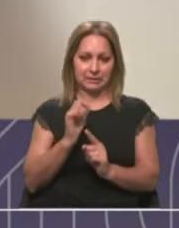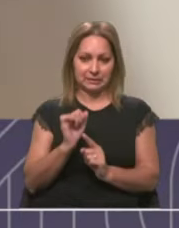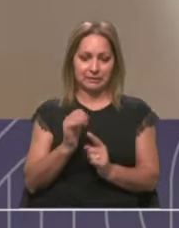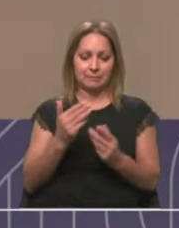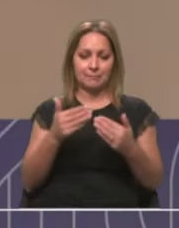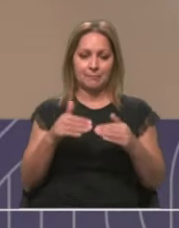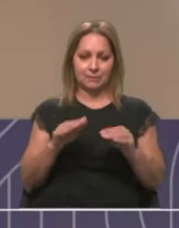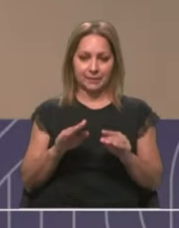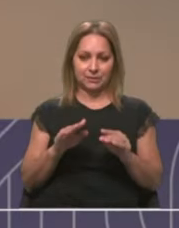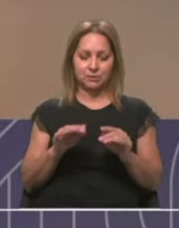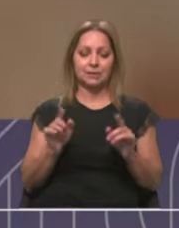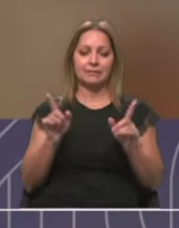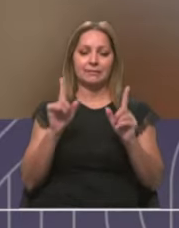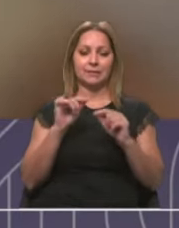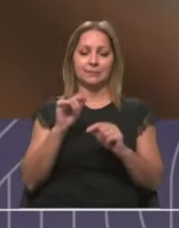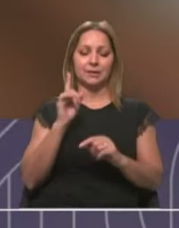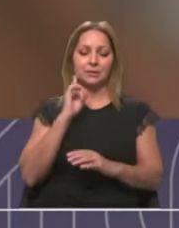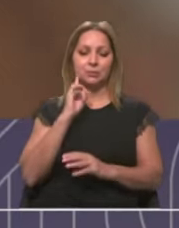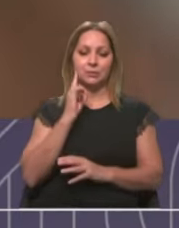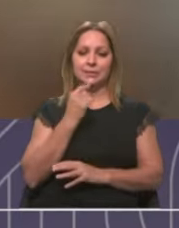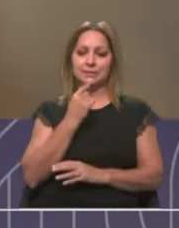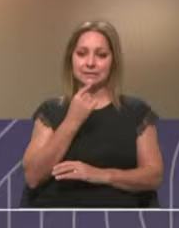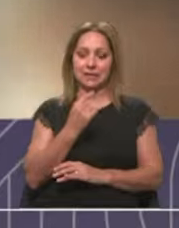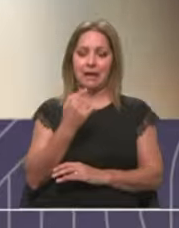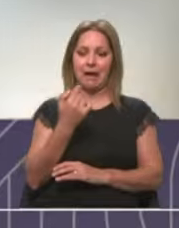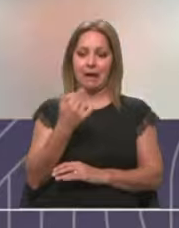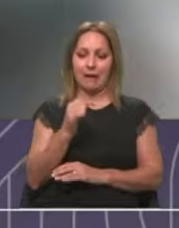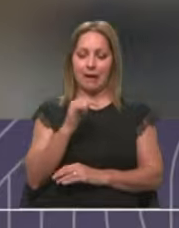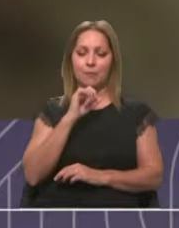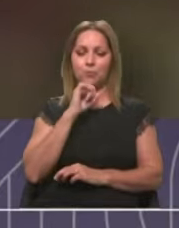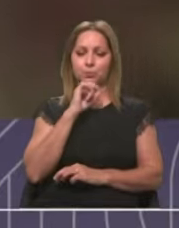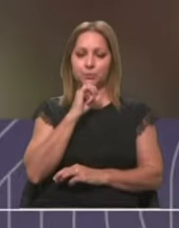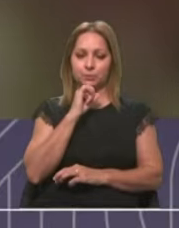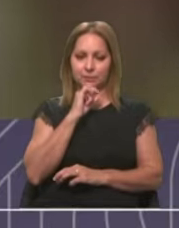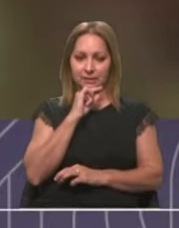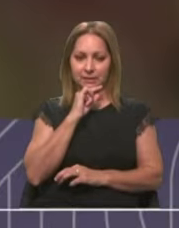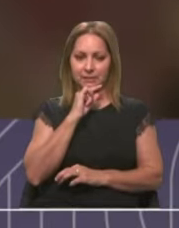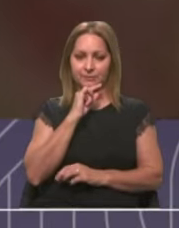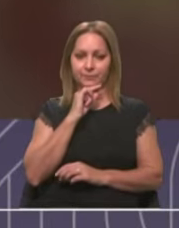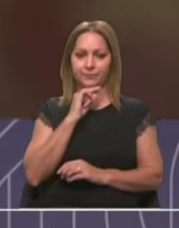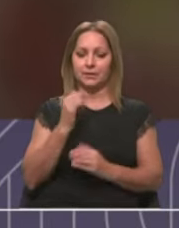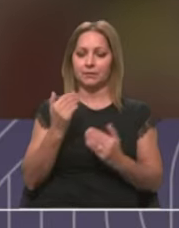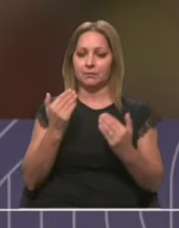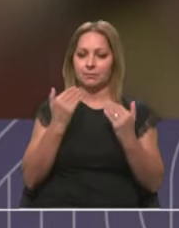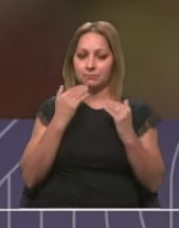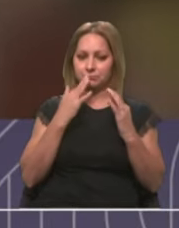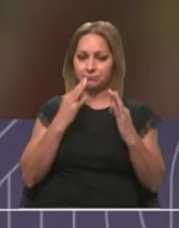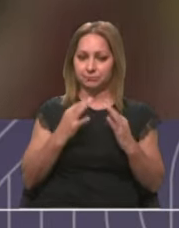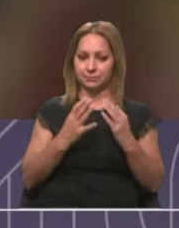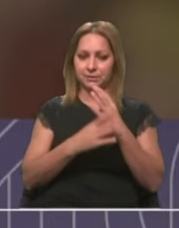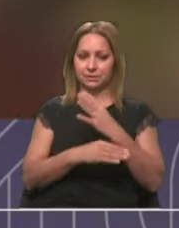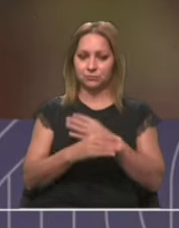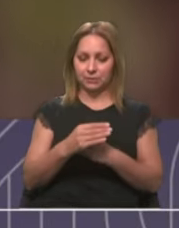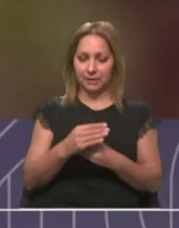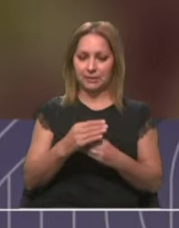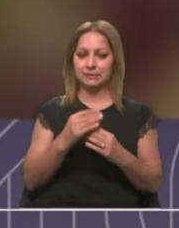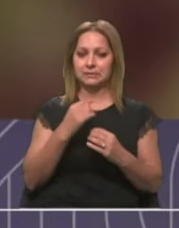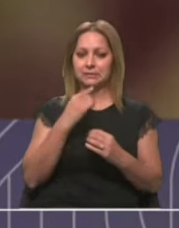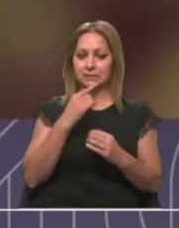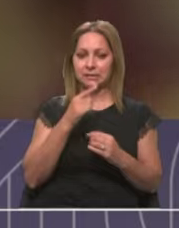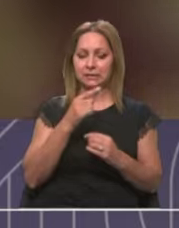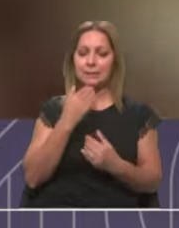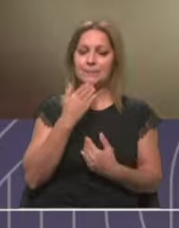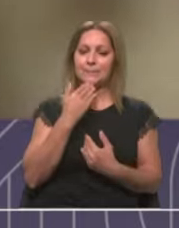importa também dizer que há aqui a possibilidade de que, de acordo com o que nos confirmou o advogado, de José Castelo Branco vir a